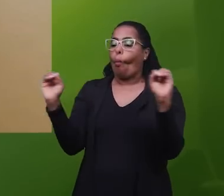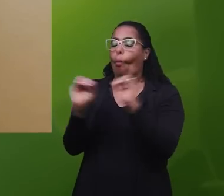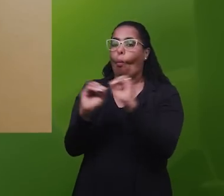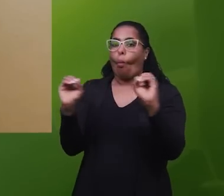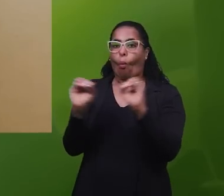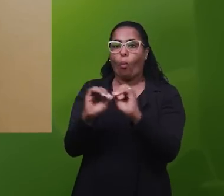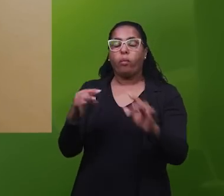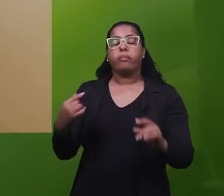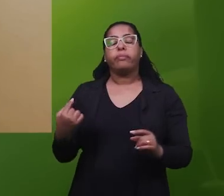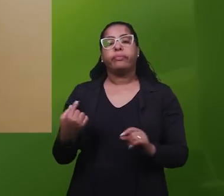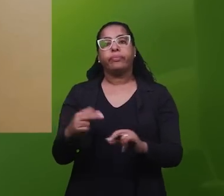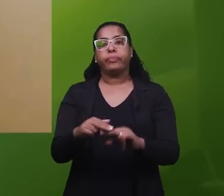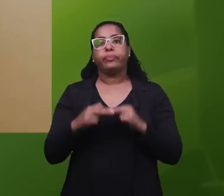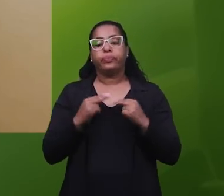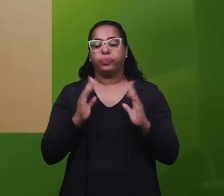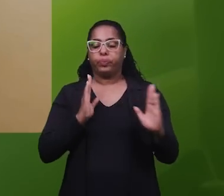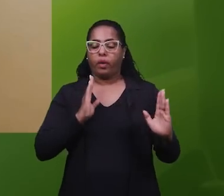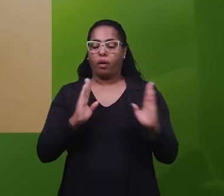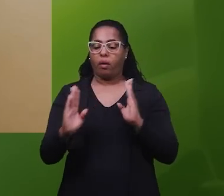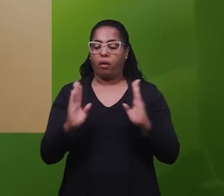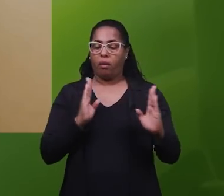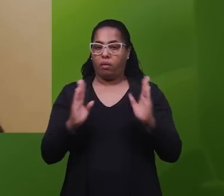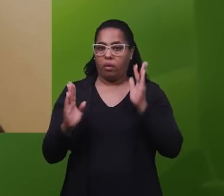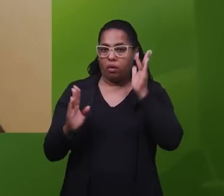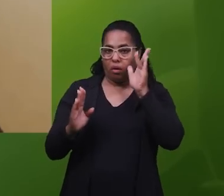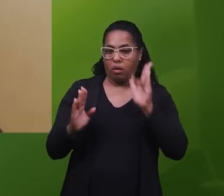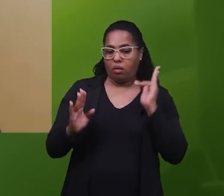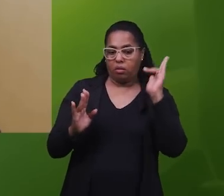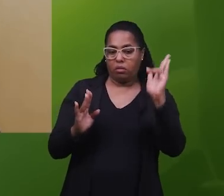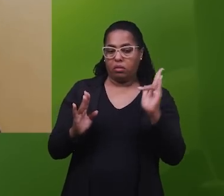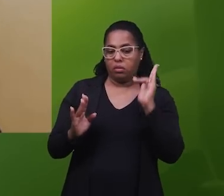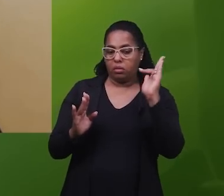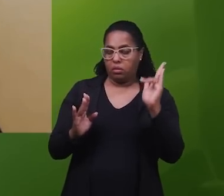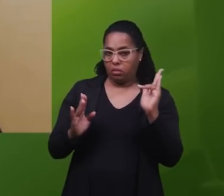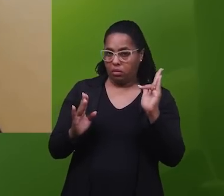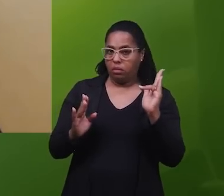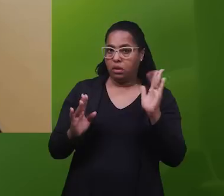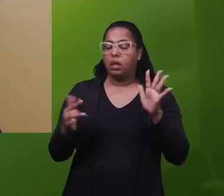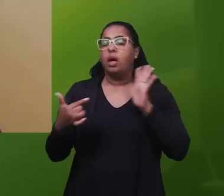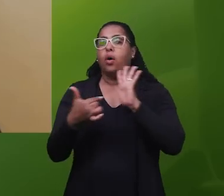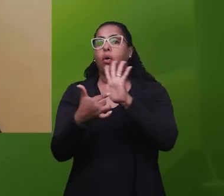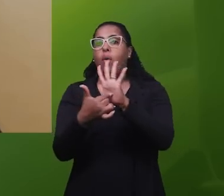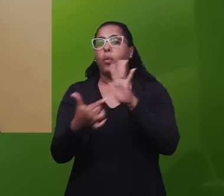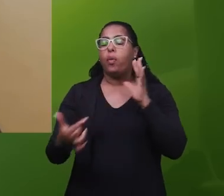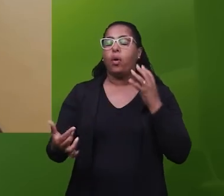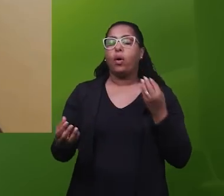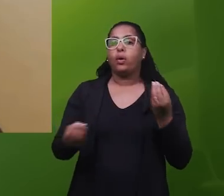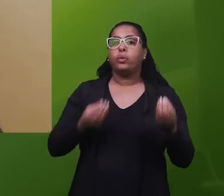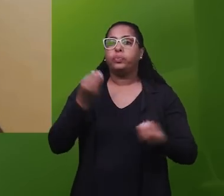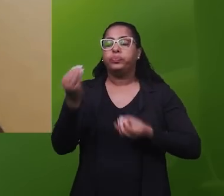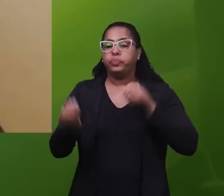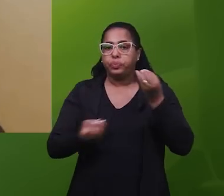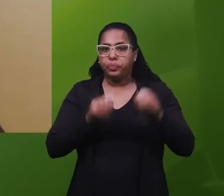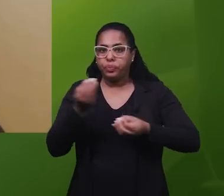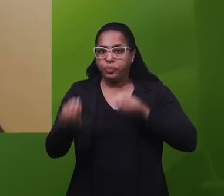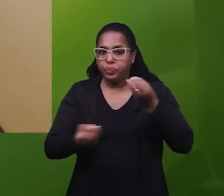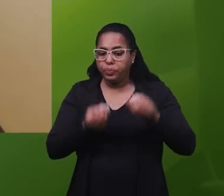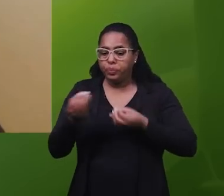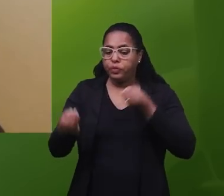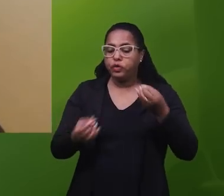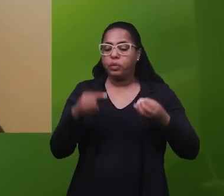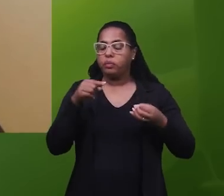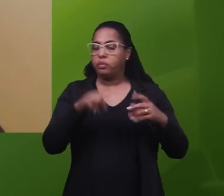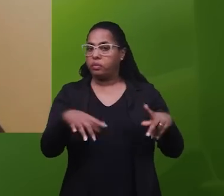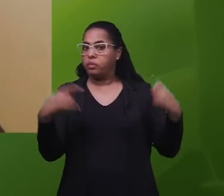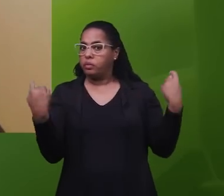é que esse momento da noiva mostra a necessidade